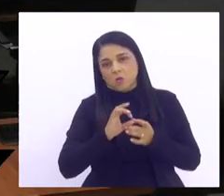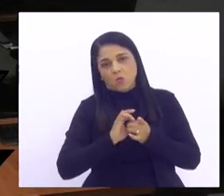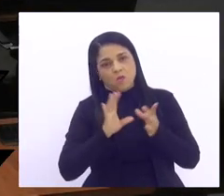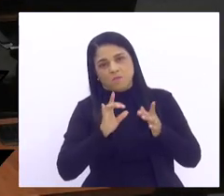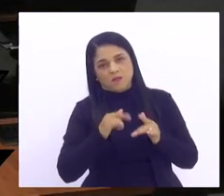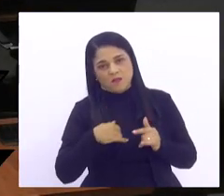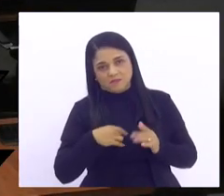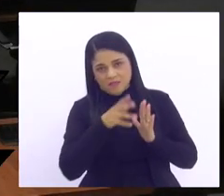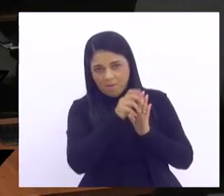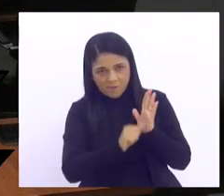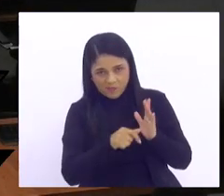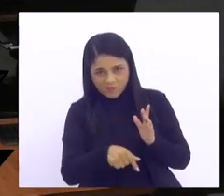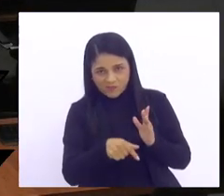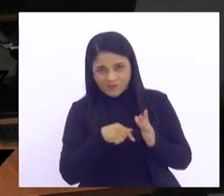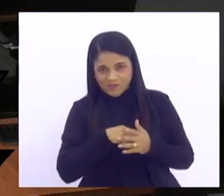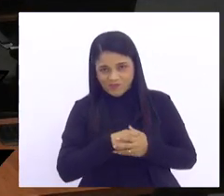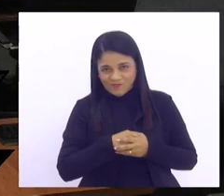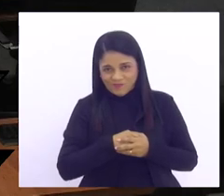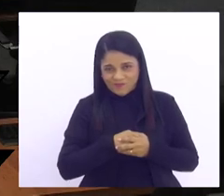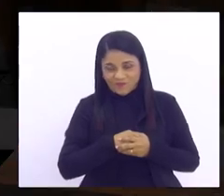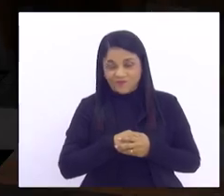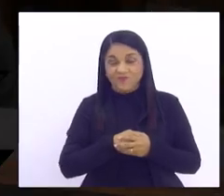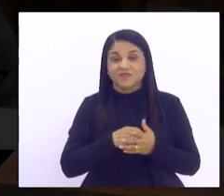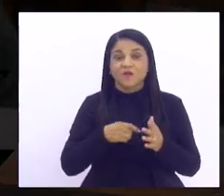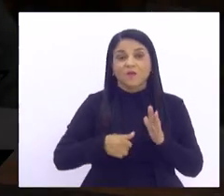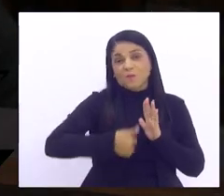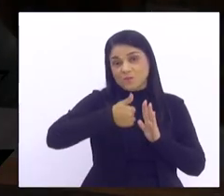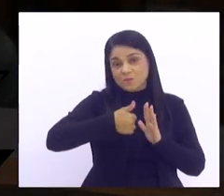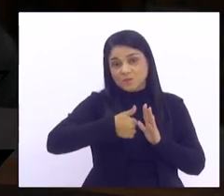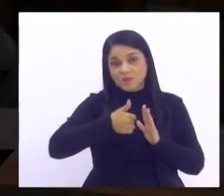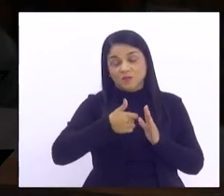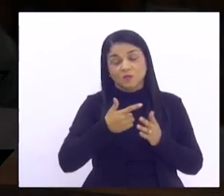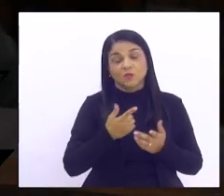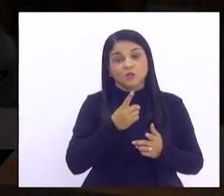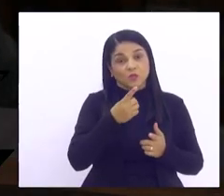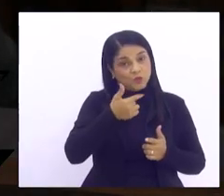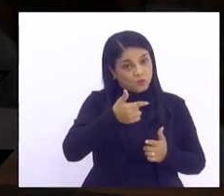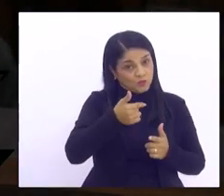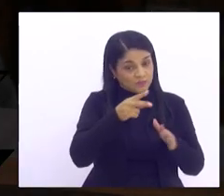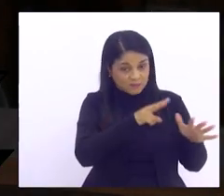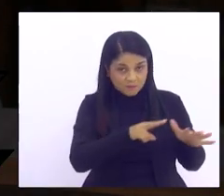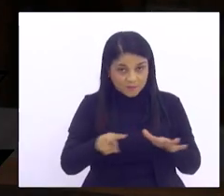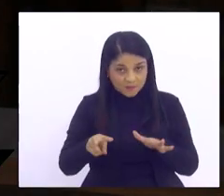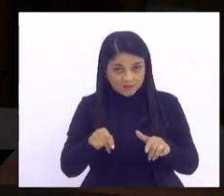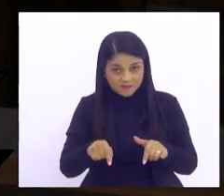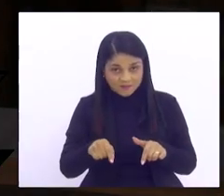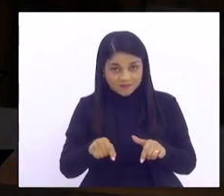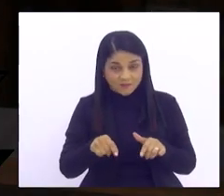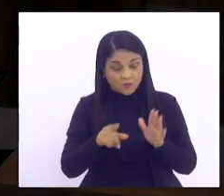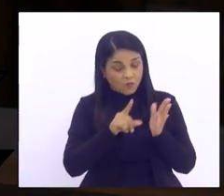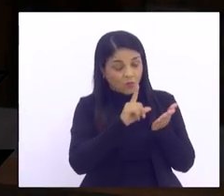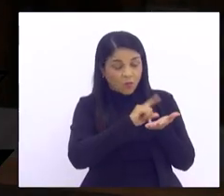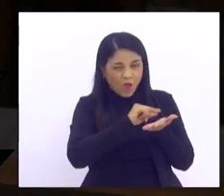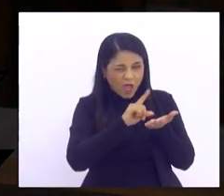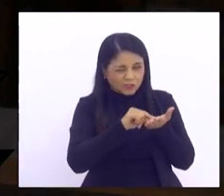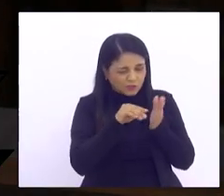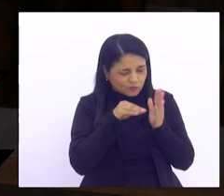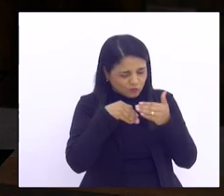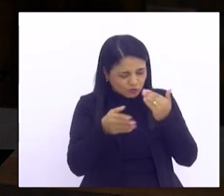Ou seja, o artigo 1º legalizava o aborto até 12 semanas. O último artigo,